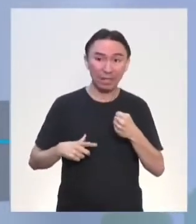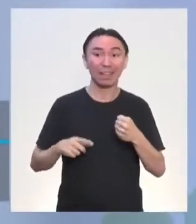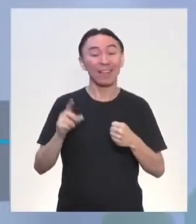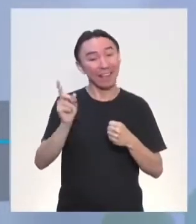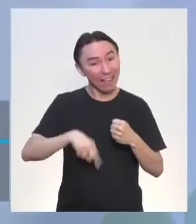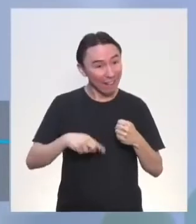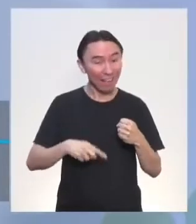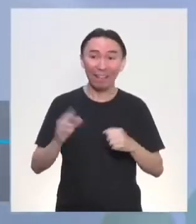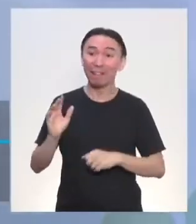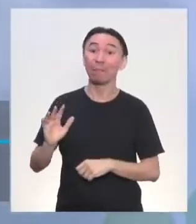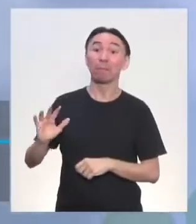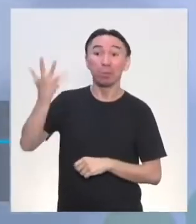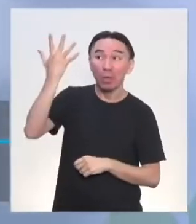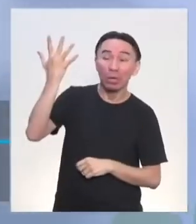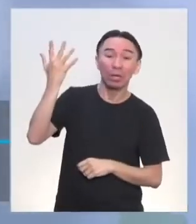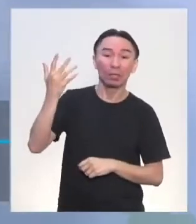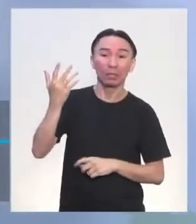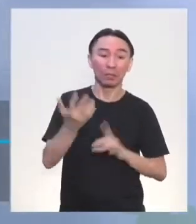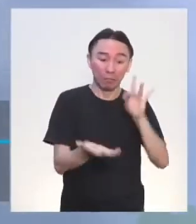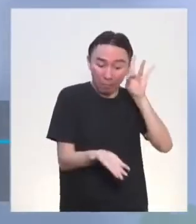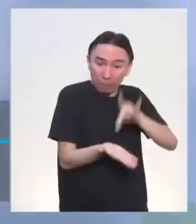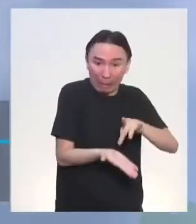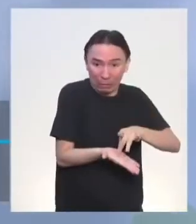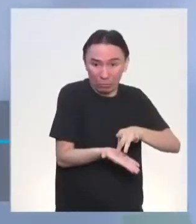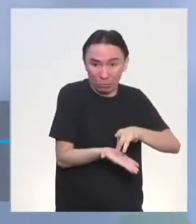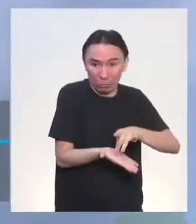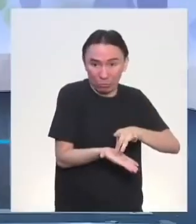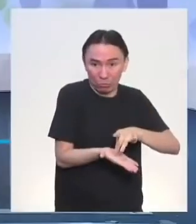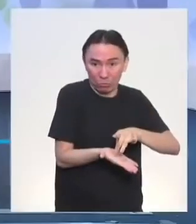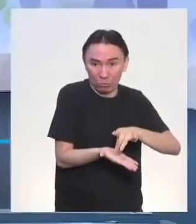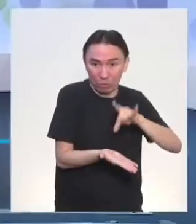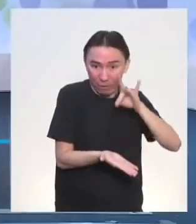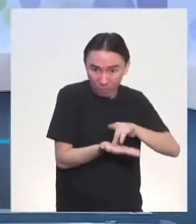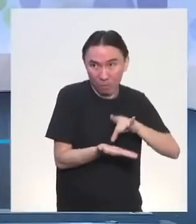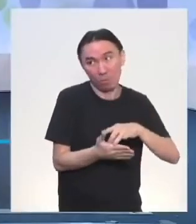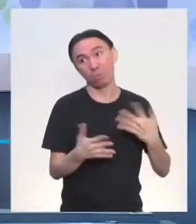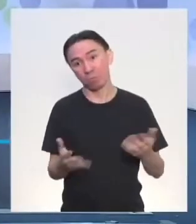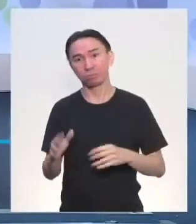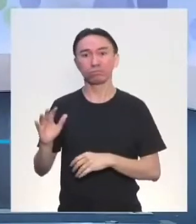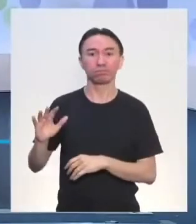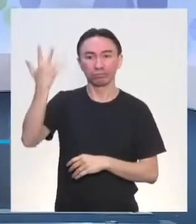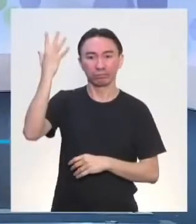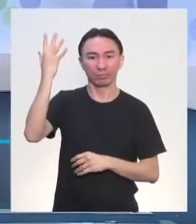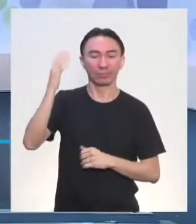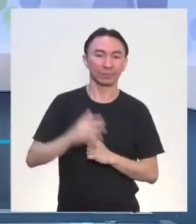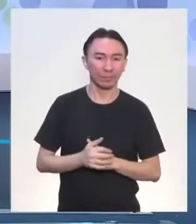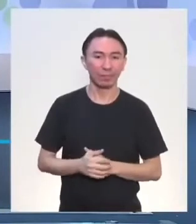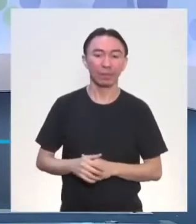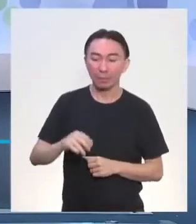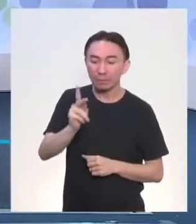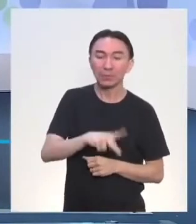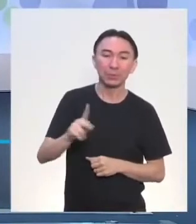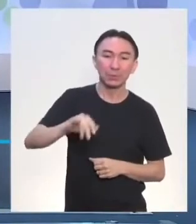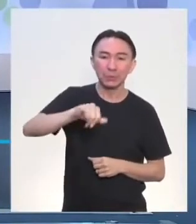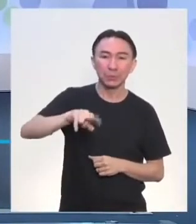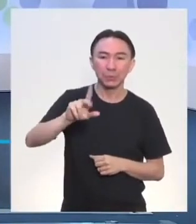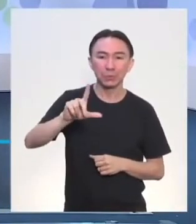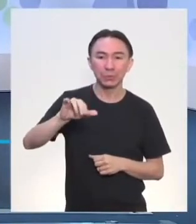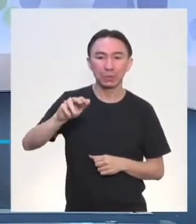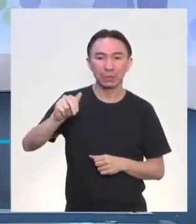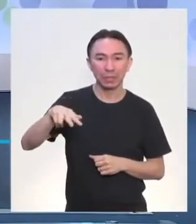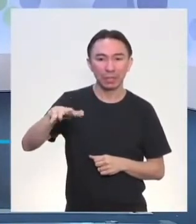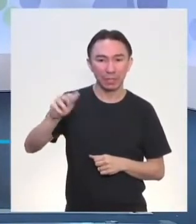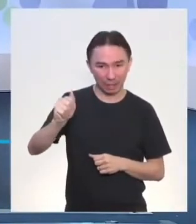bem? Tem algum comentário? Se precisar, você pode me interromper. Não, a Projúlia só confirmou o que você disse. Né? Ela disse, Ah.